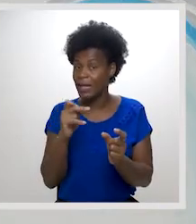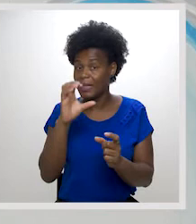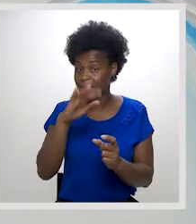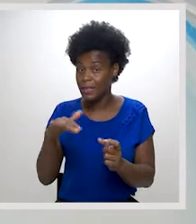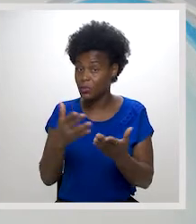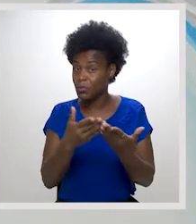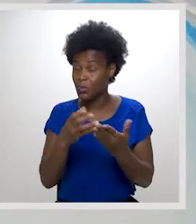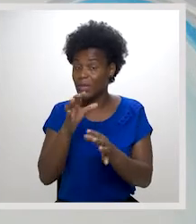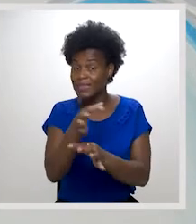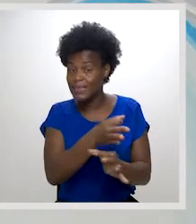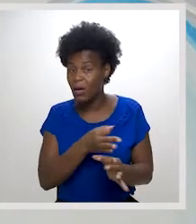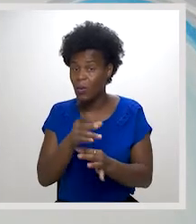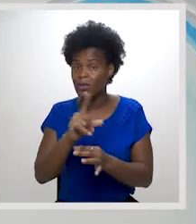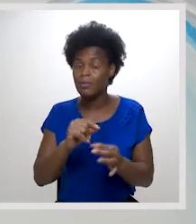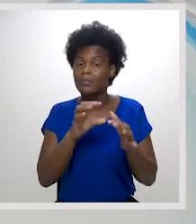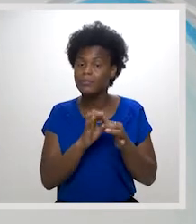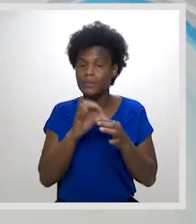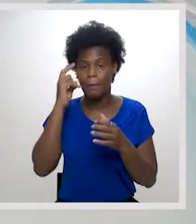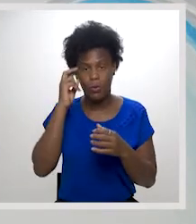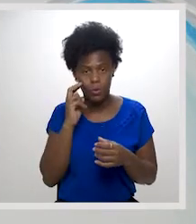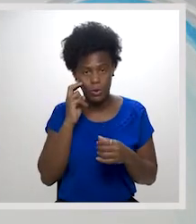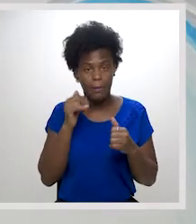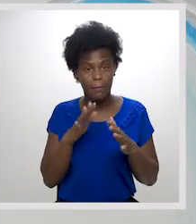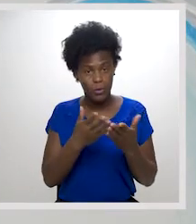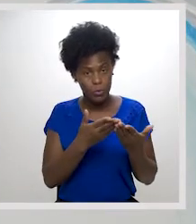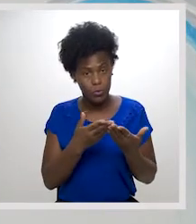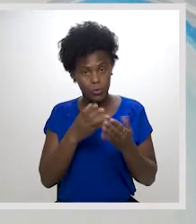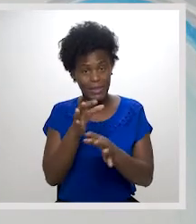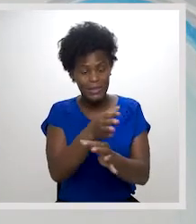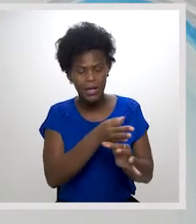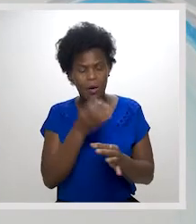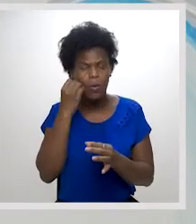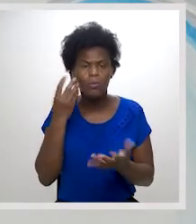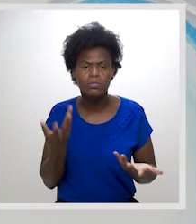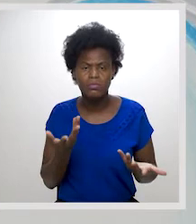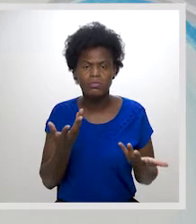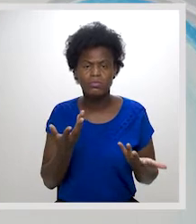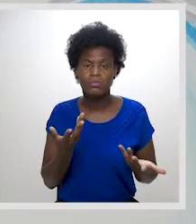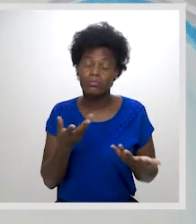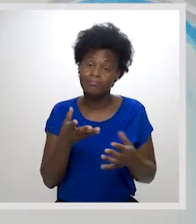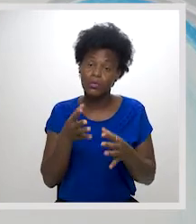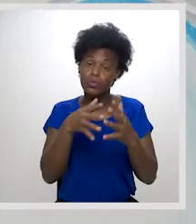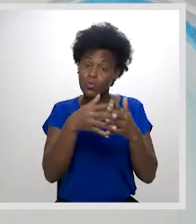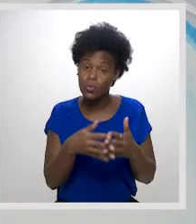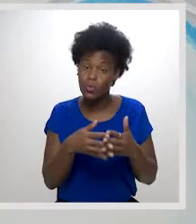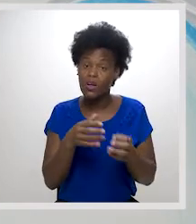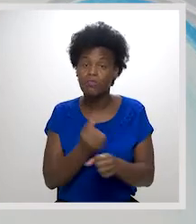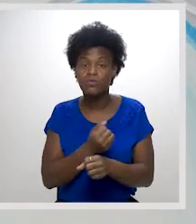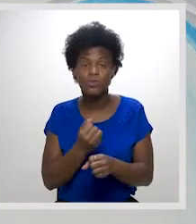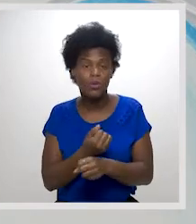estuda a célula. Também está ligado à biologia, mas estuda a célula em que sentido?